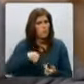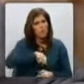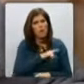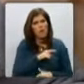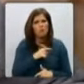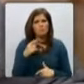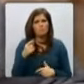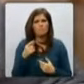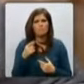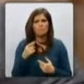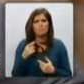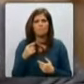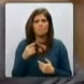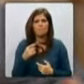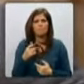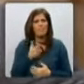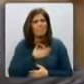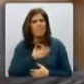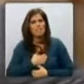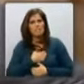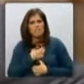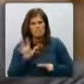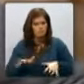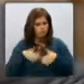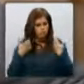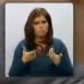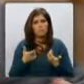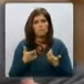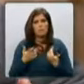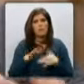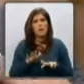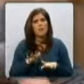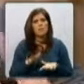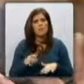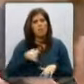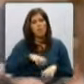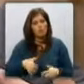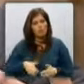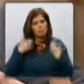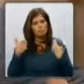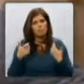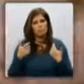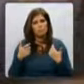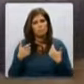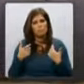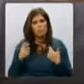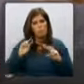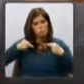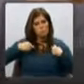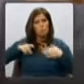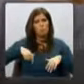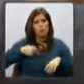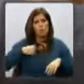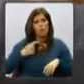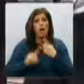tem um sentimento de revolta. Mas nós revoltamos-nos com o próprio coração. Outros revoltam-se de